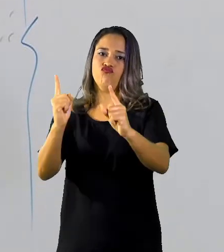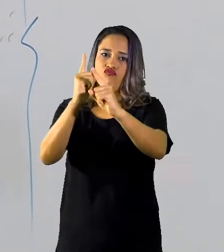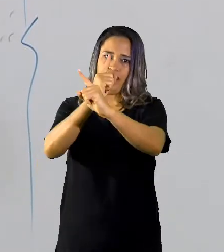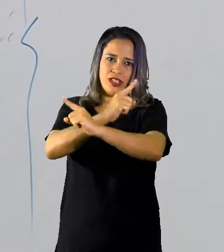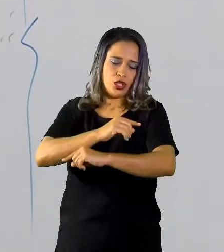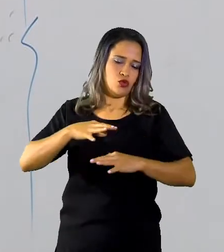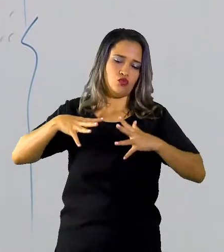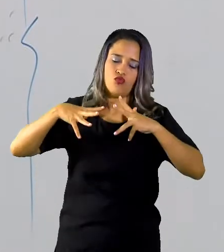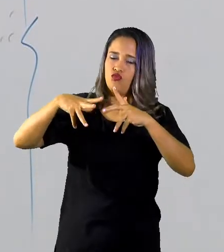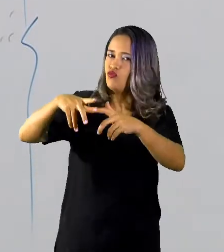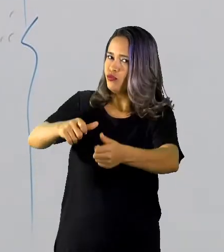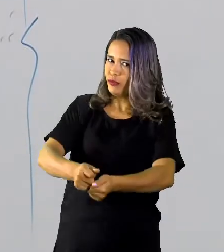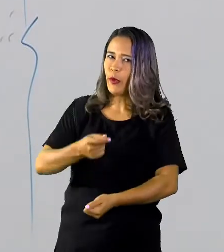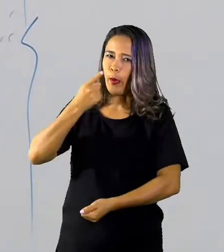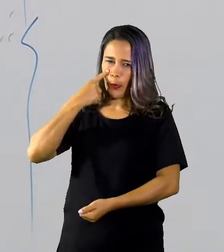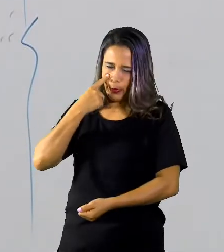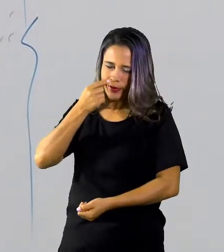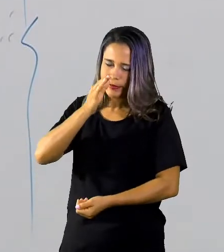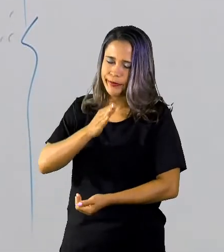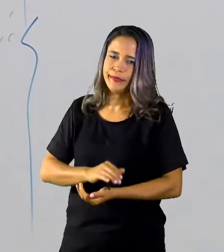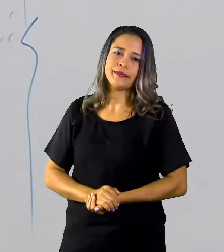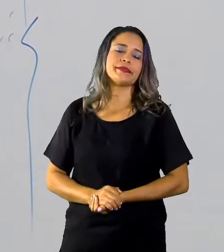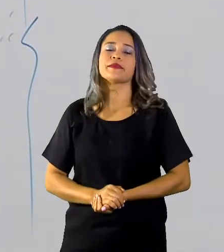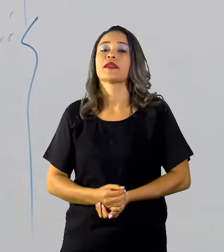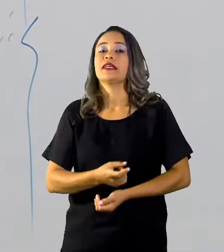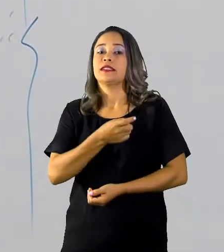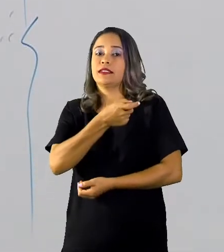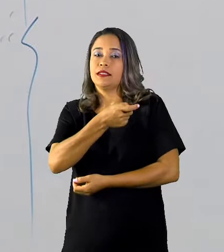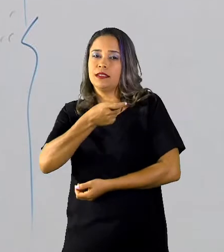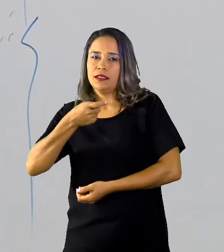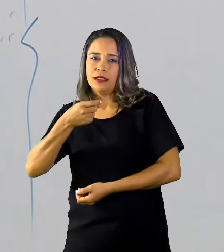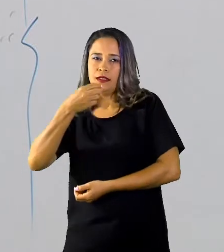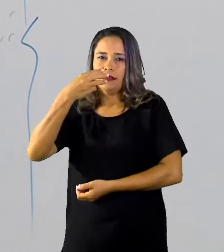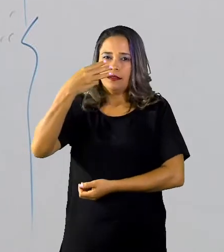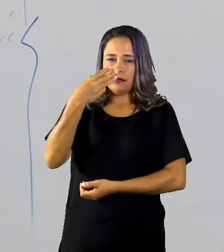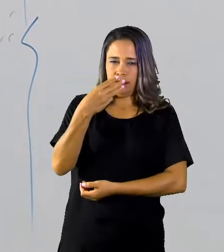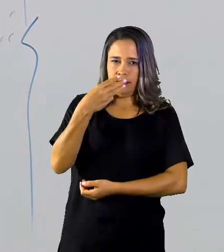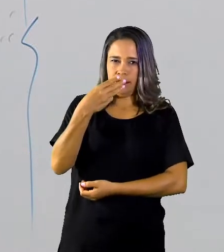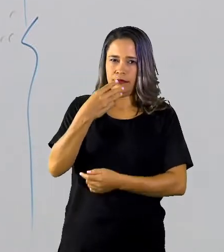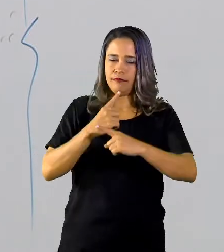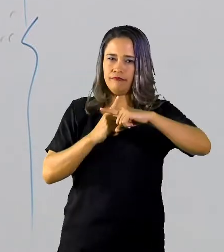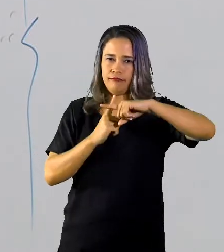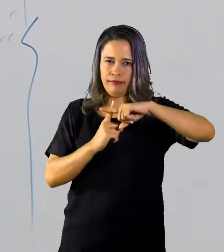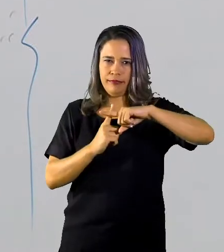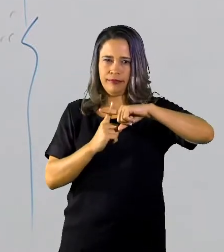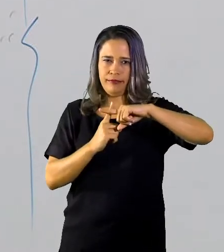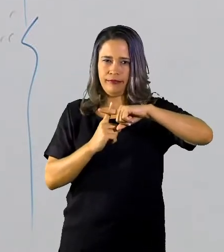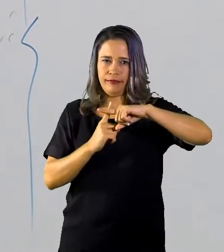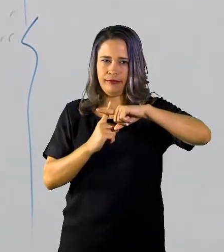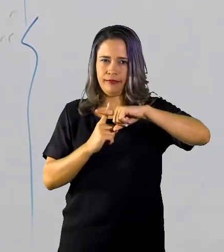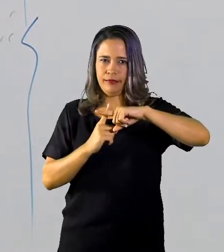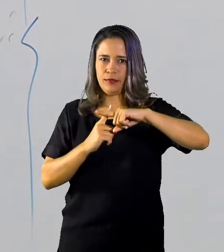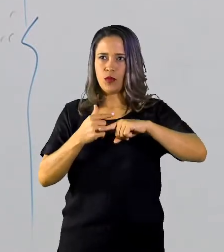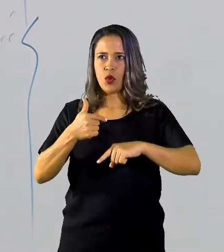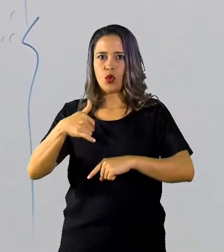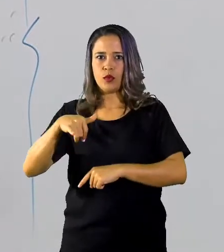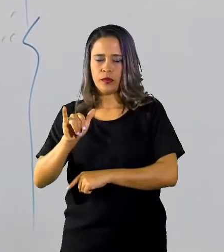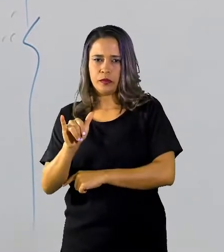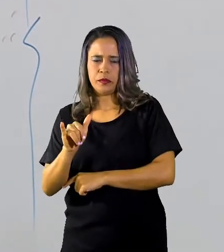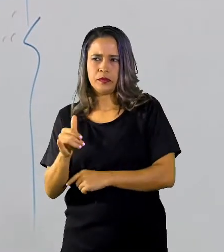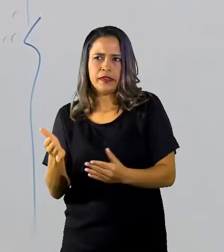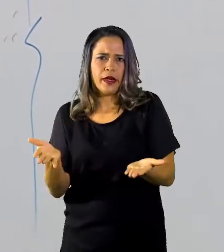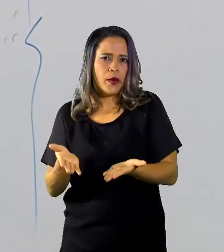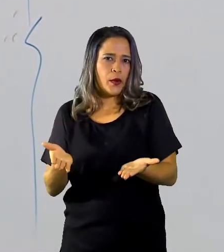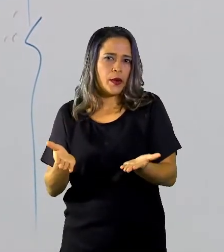está lá dentro. Vai ficar o seguinte, x elevado ao cubo mais 2y. E agora